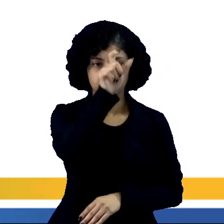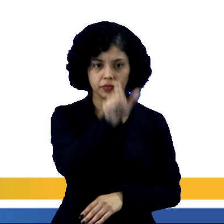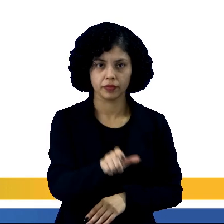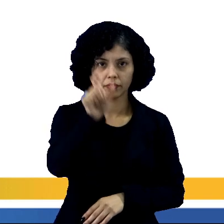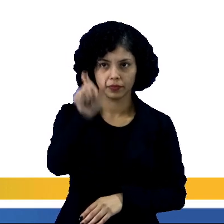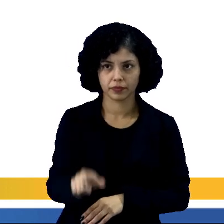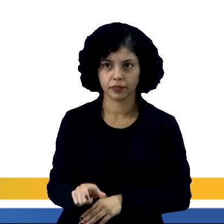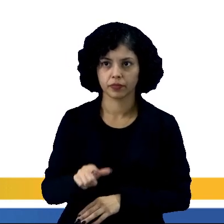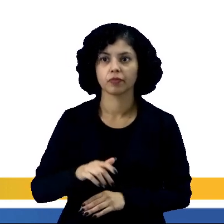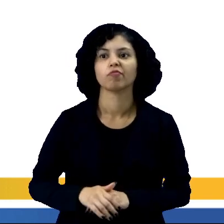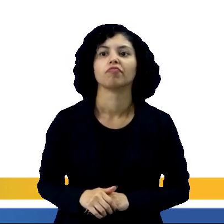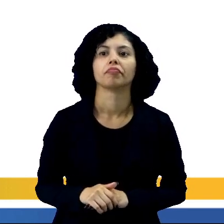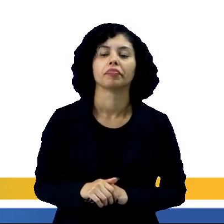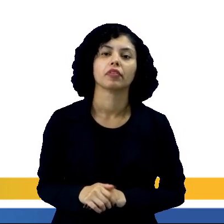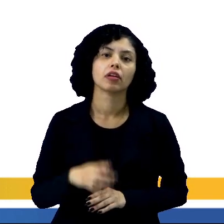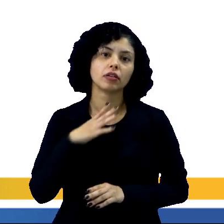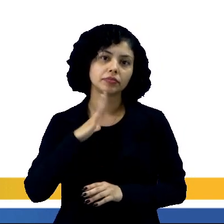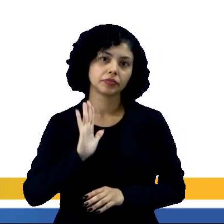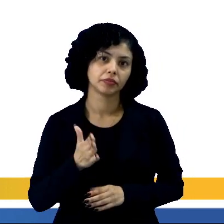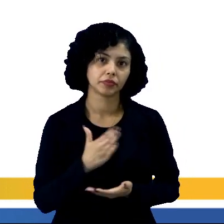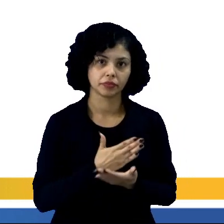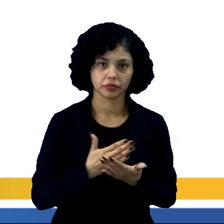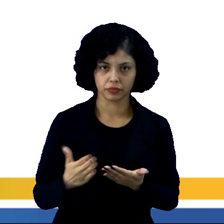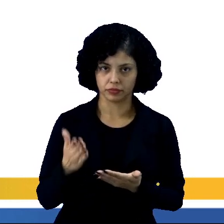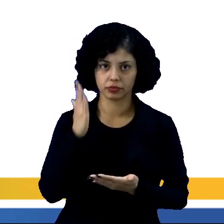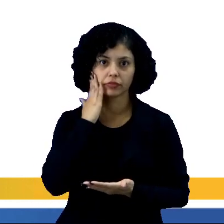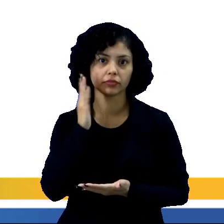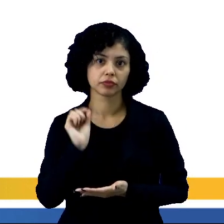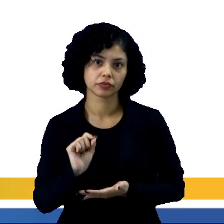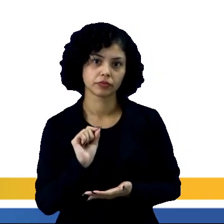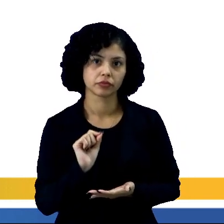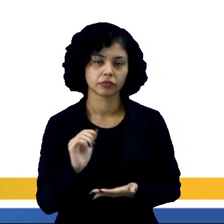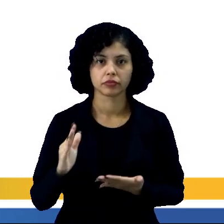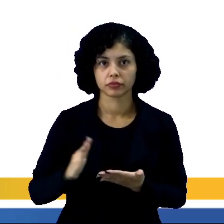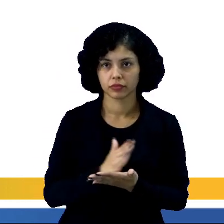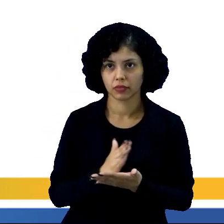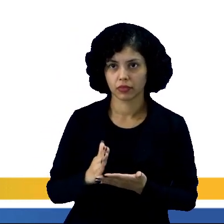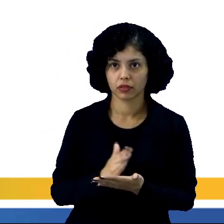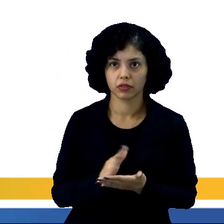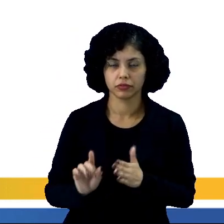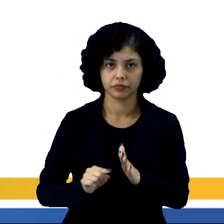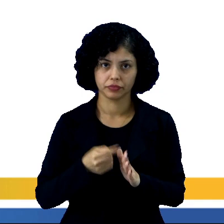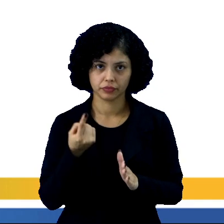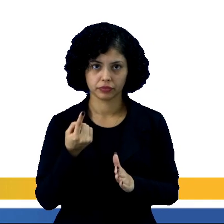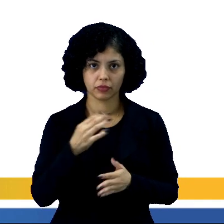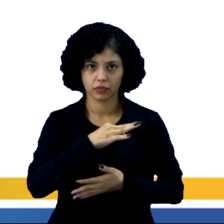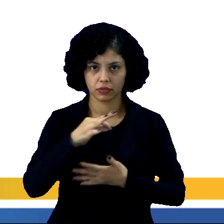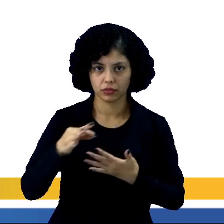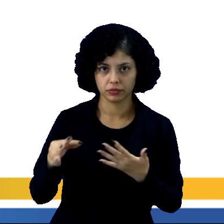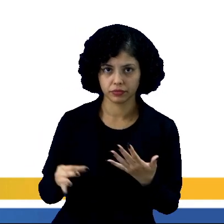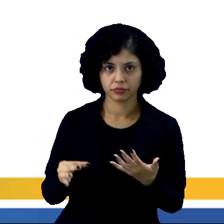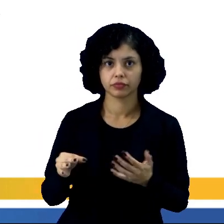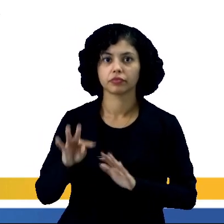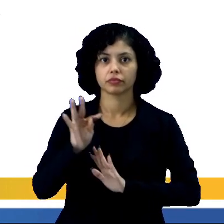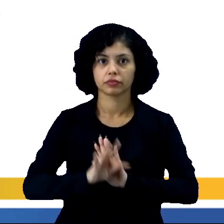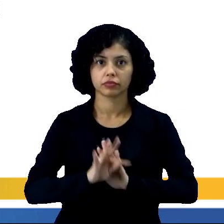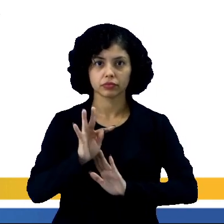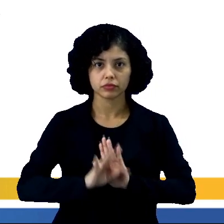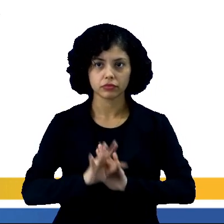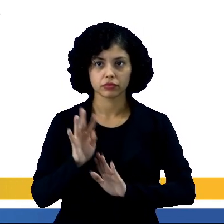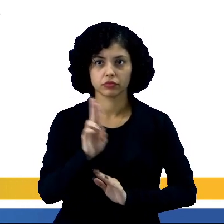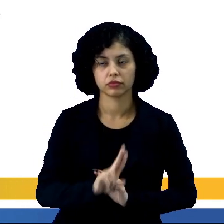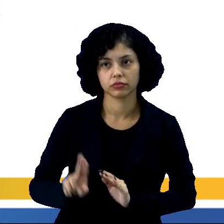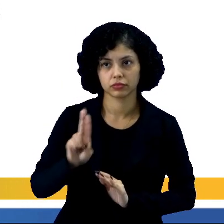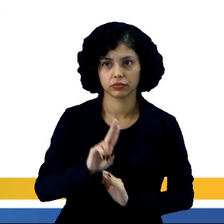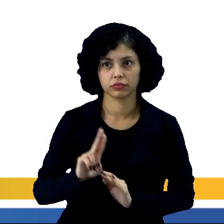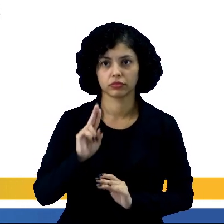beleza? Então, a gente já começa a entender que são alguns dos primeiros tipos aí dos textos, né? Que a gente